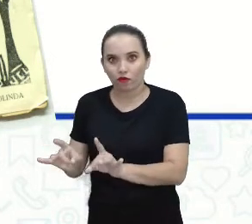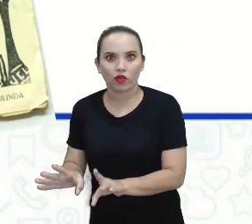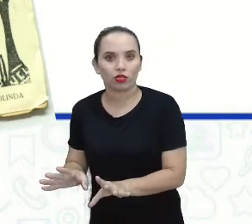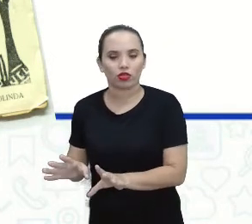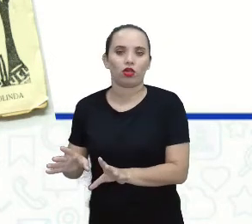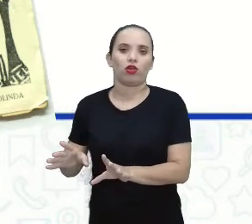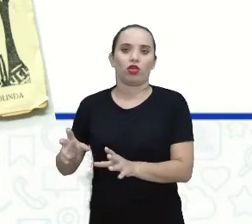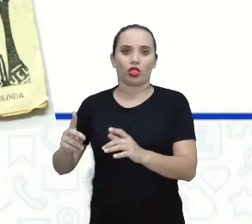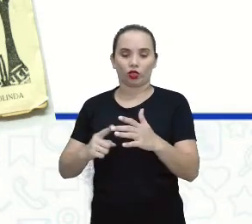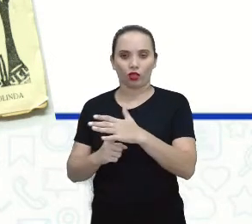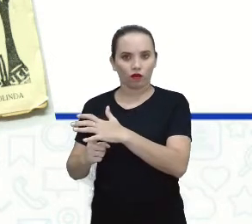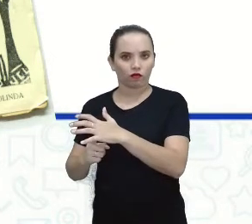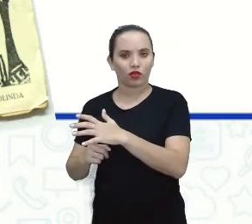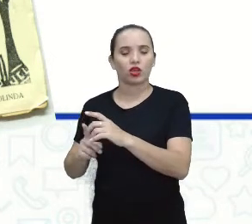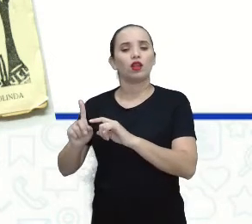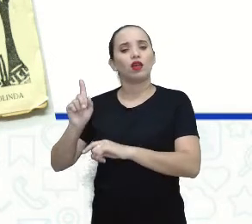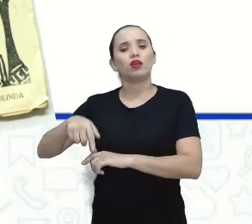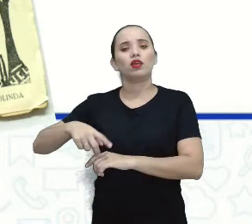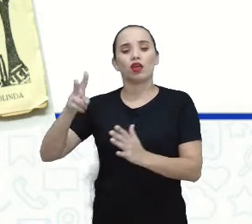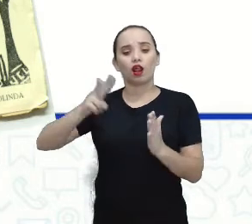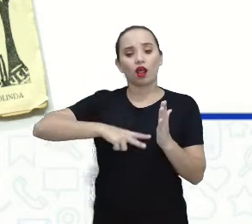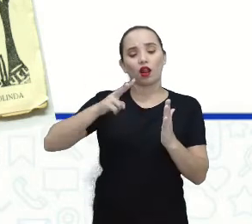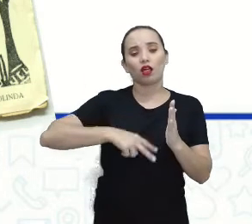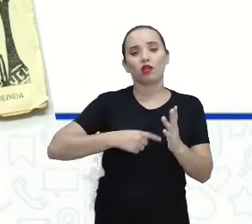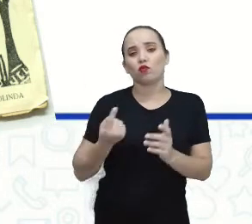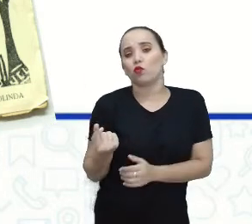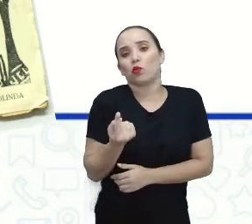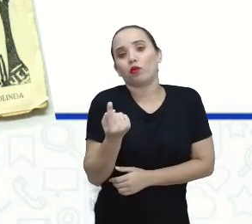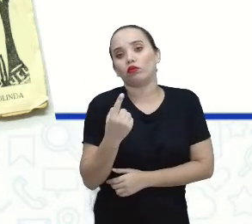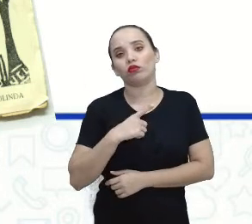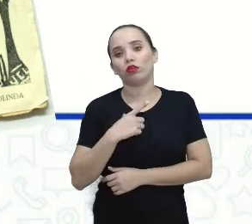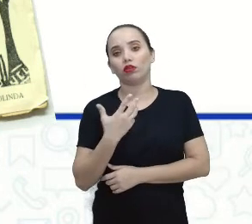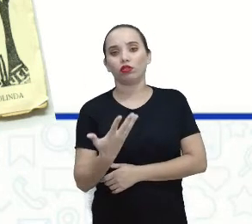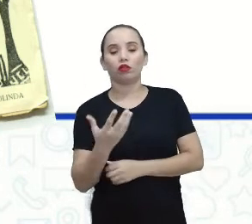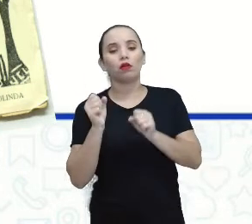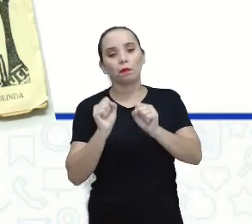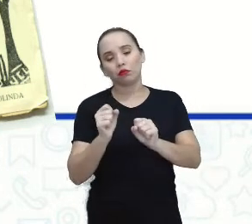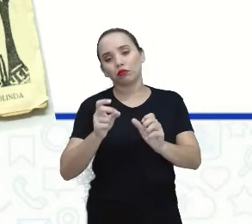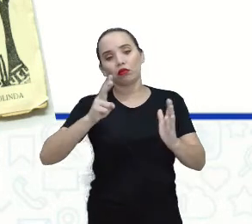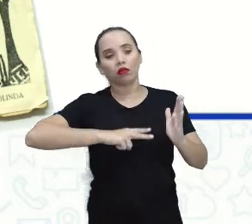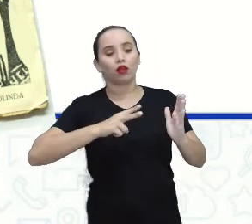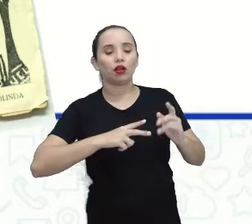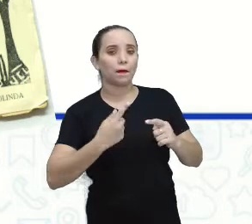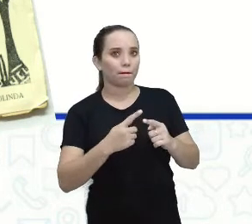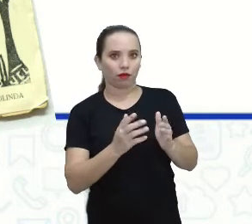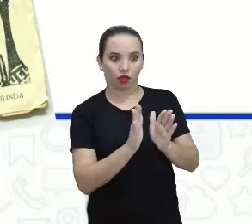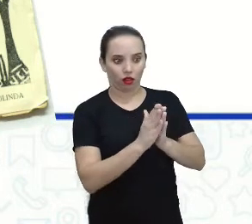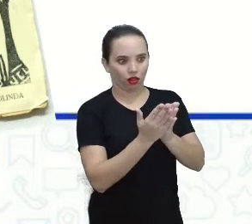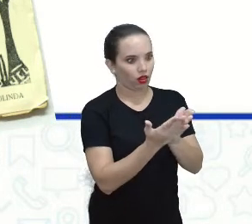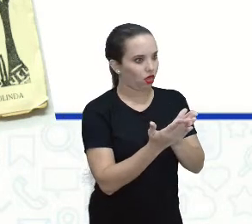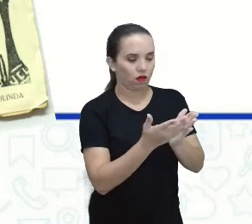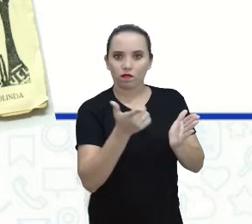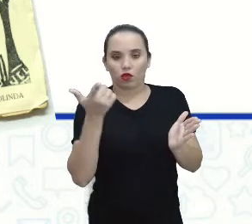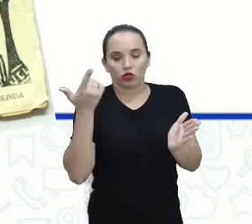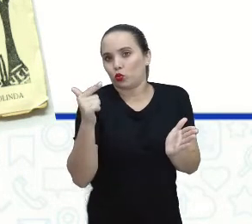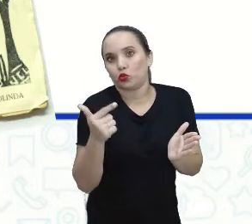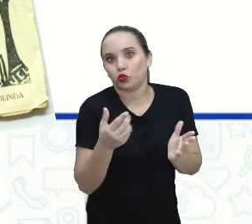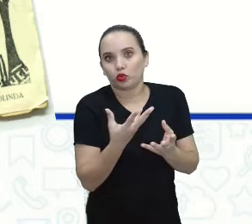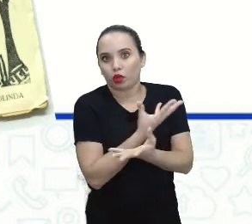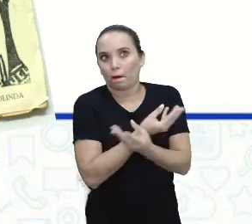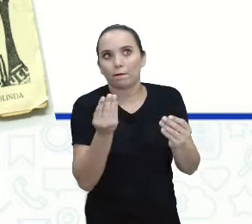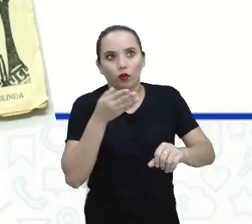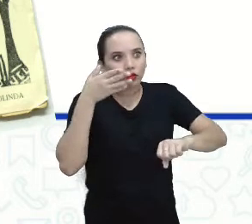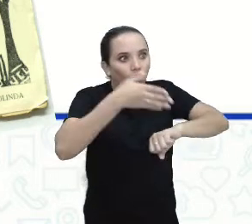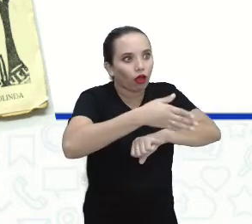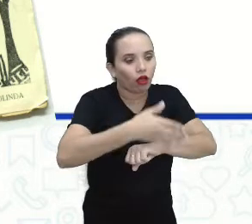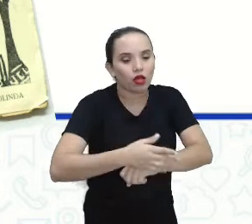era a leitura que as pessoas tinham acesso, numa época em que os livros não eram tão acessíveis e que poucas